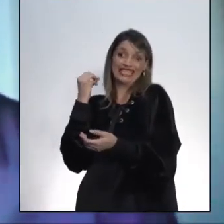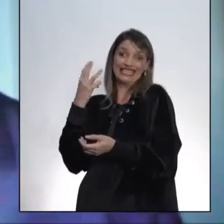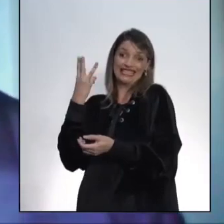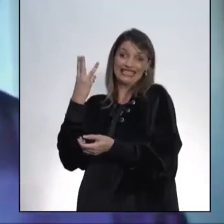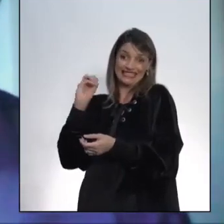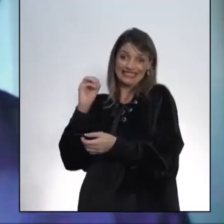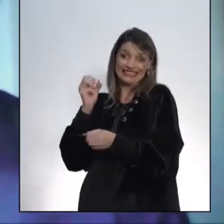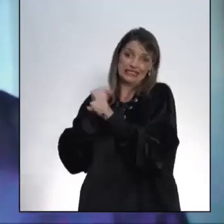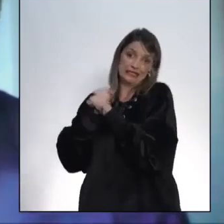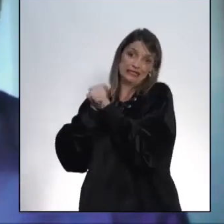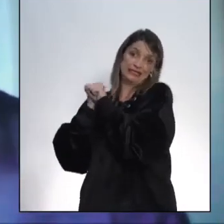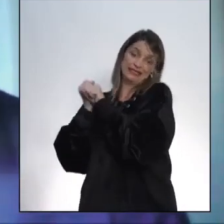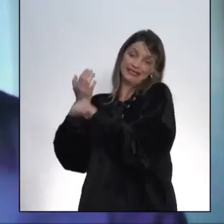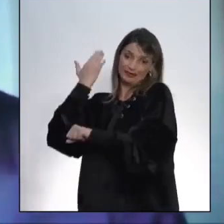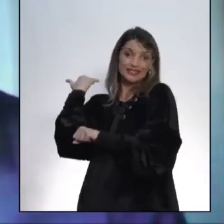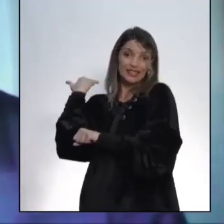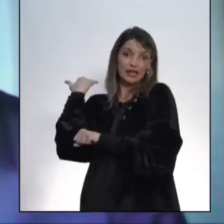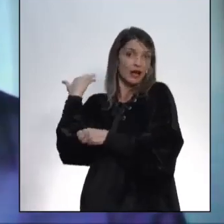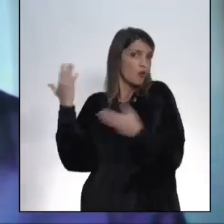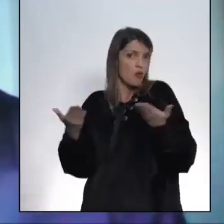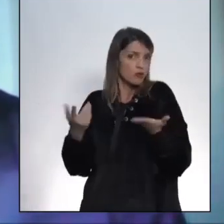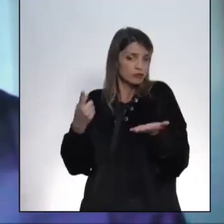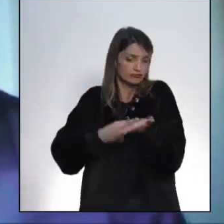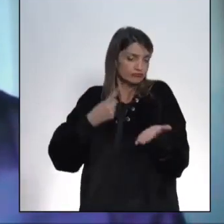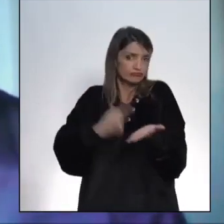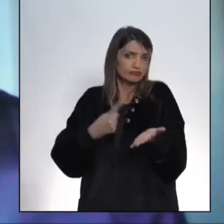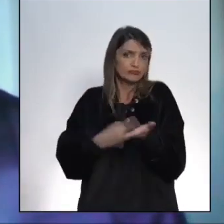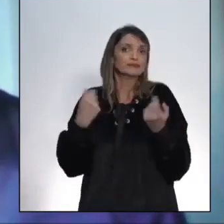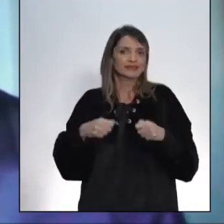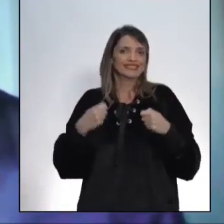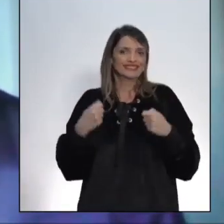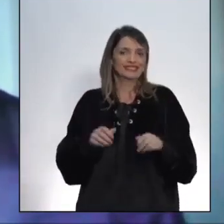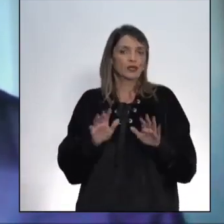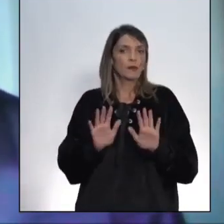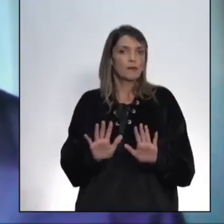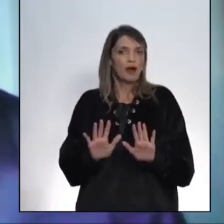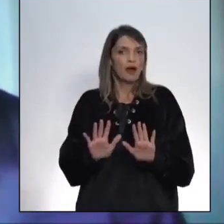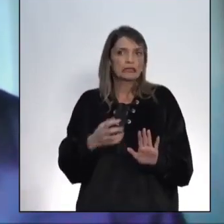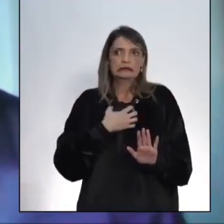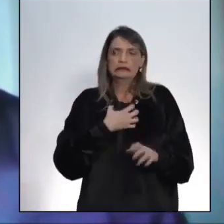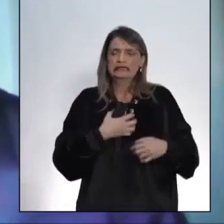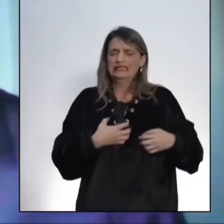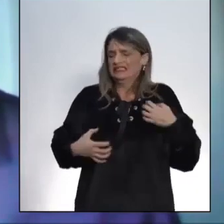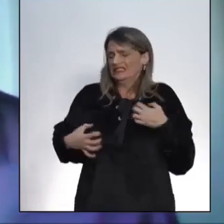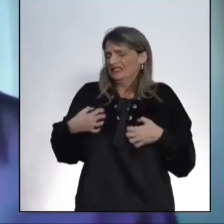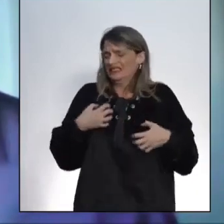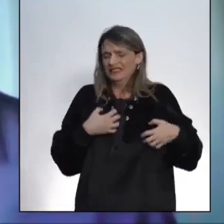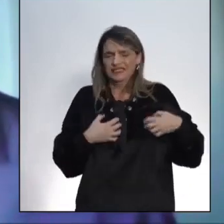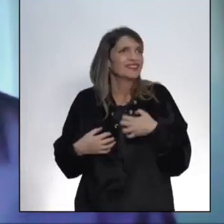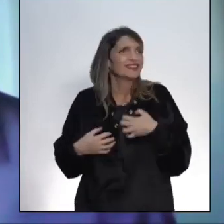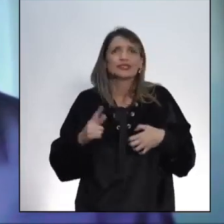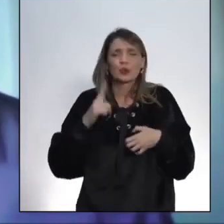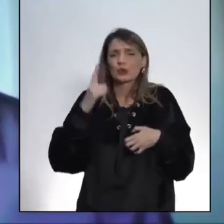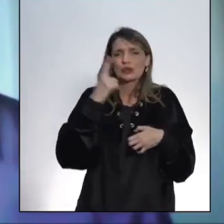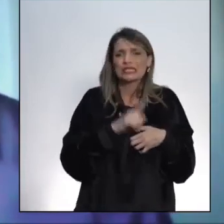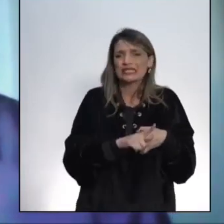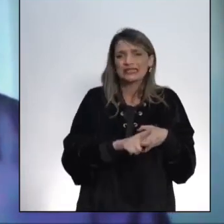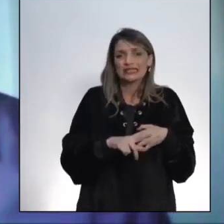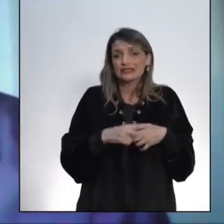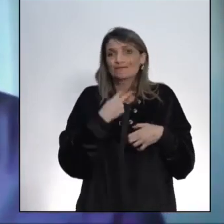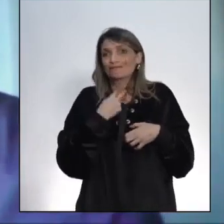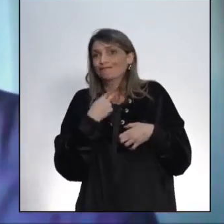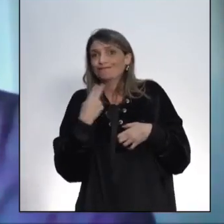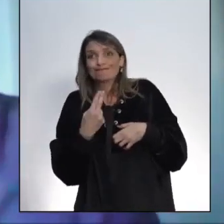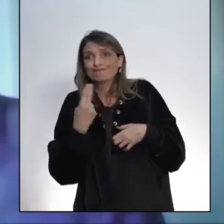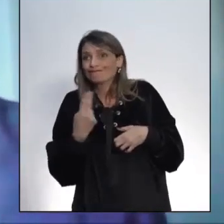quase, e eu preciso cumprir isso de alguma forma. Mas de não se sentir angustiado de que eu não consigo, eu não posso, eu vou